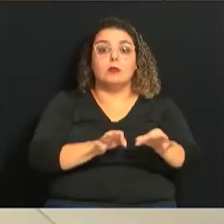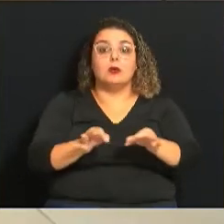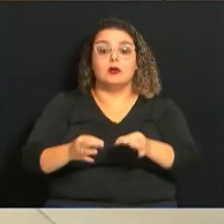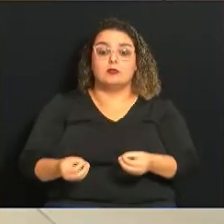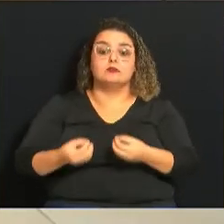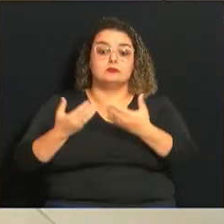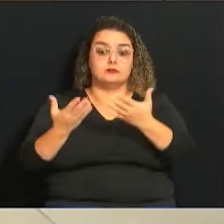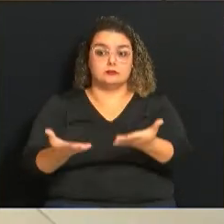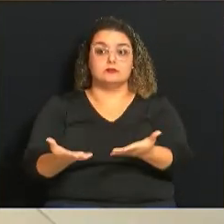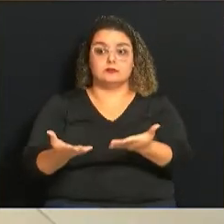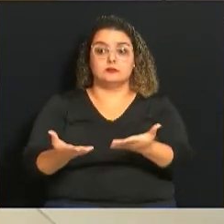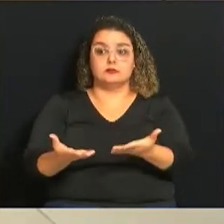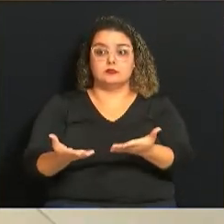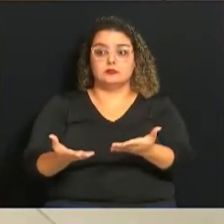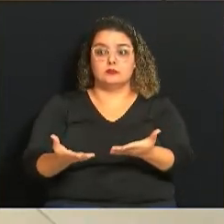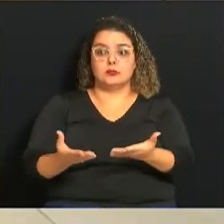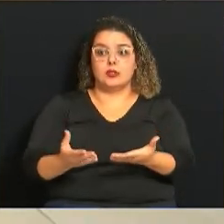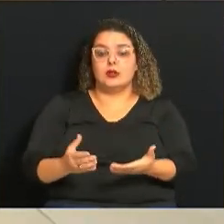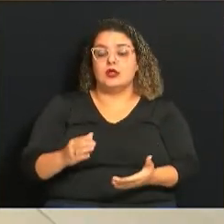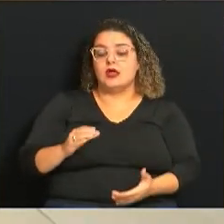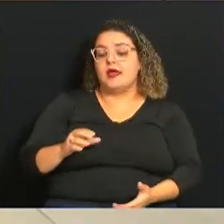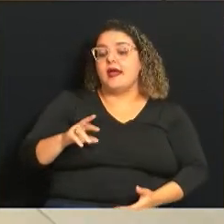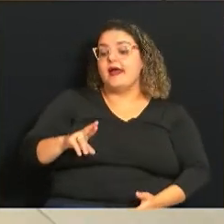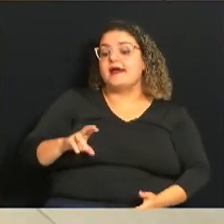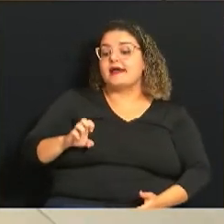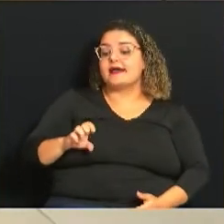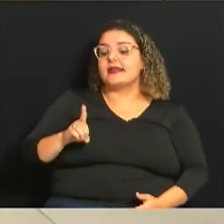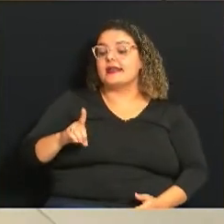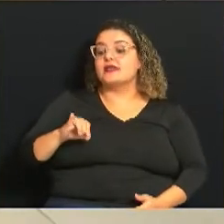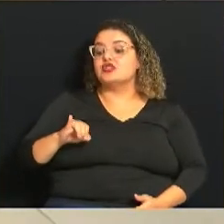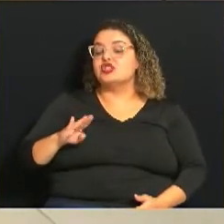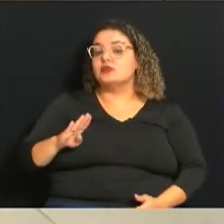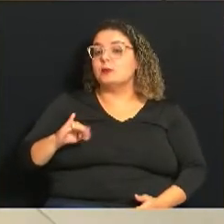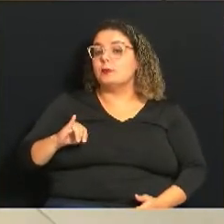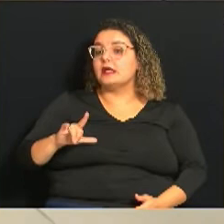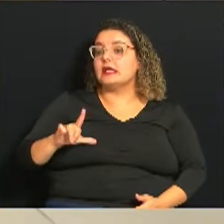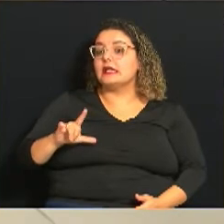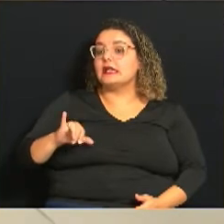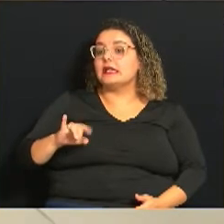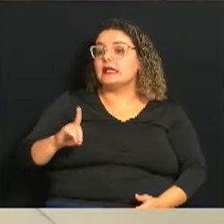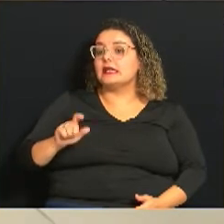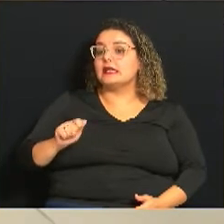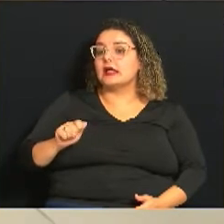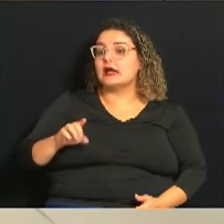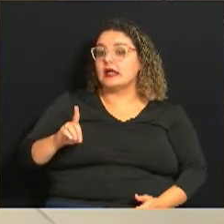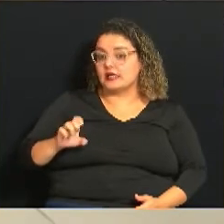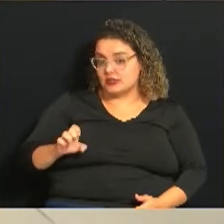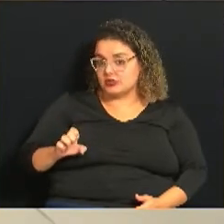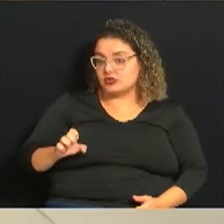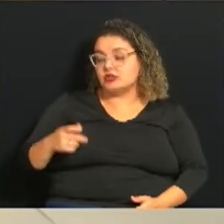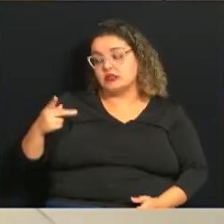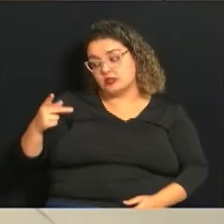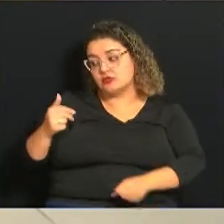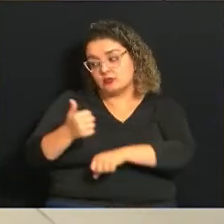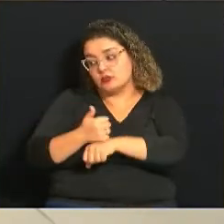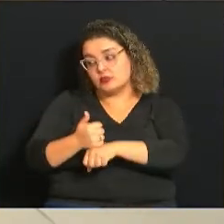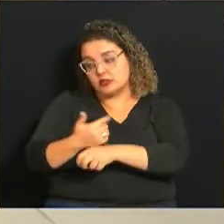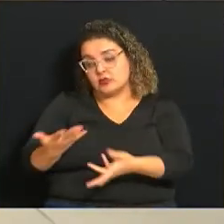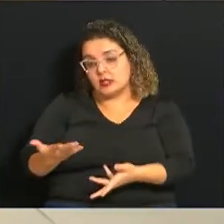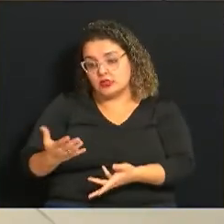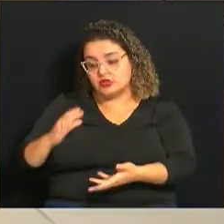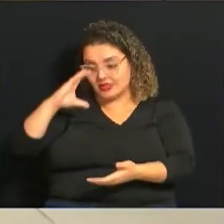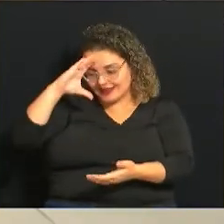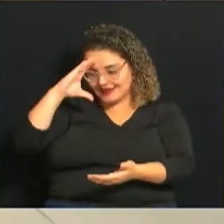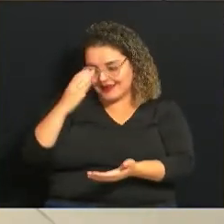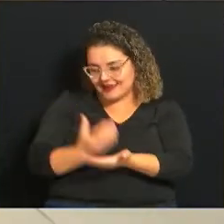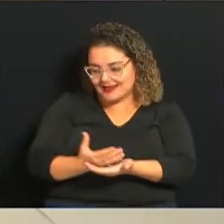chama de credibilidade. Exatamente. Né? Se Então, você quer dizer, na sua propõe uma profissão coisa, também tem muito isso, né? Exatamente. Bom, quais os